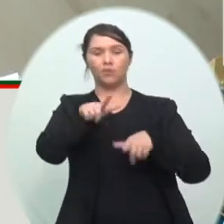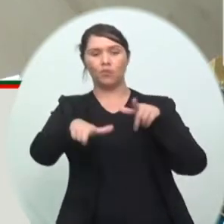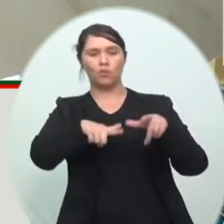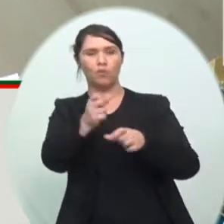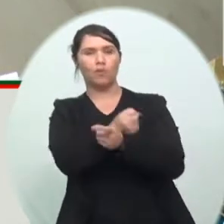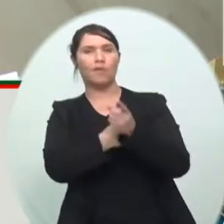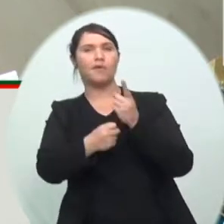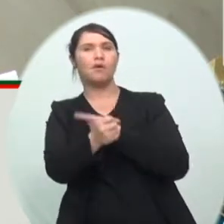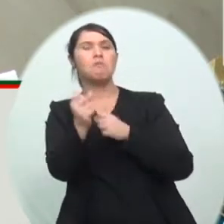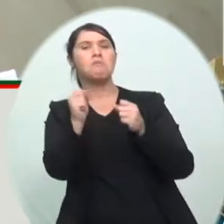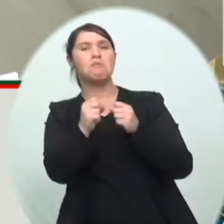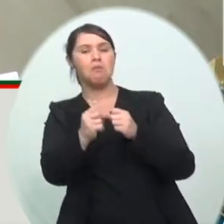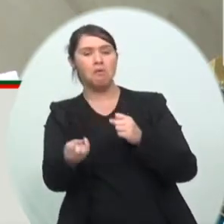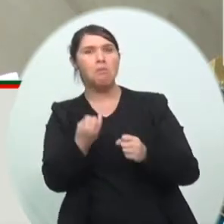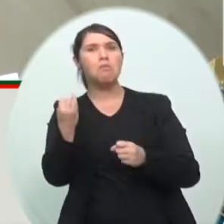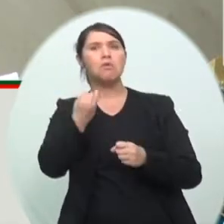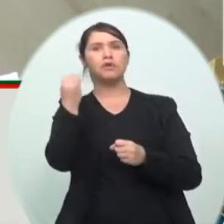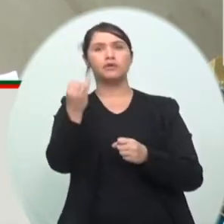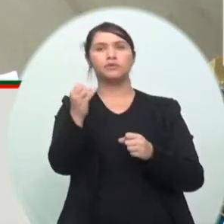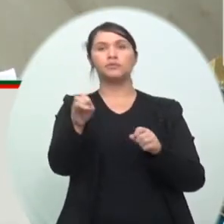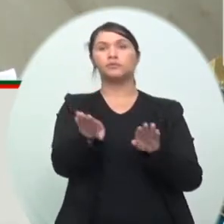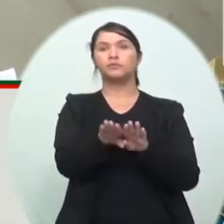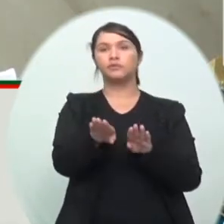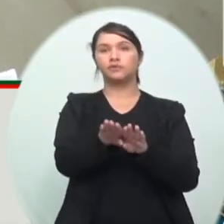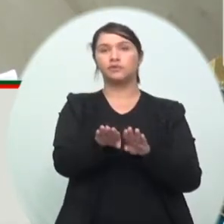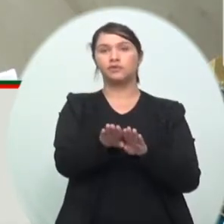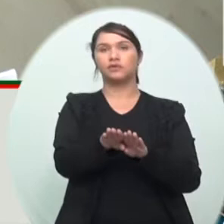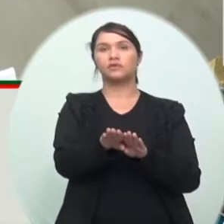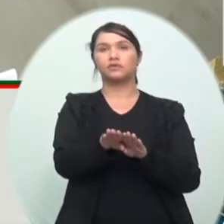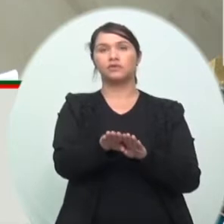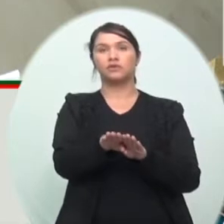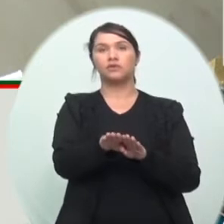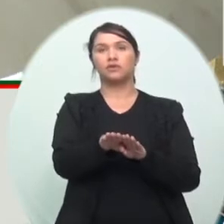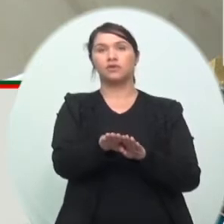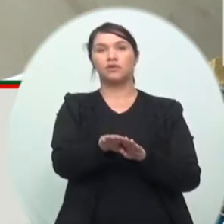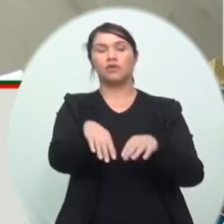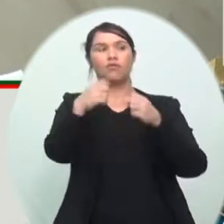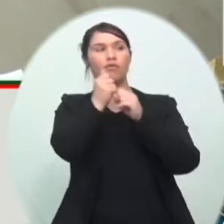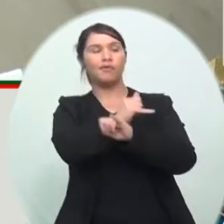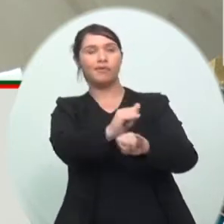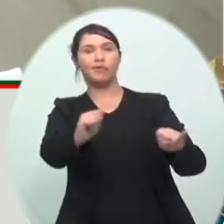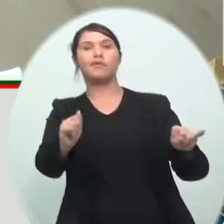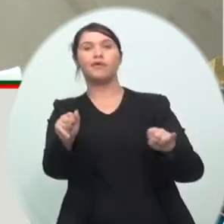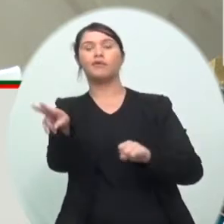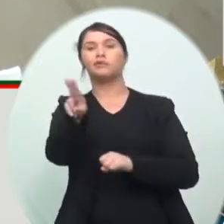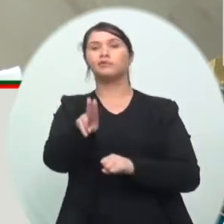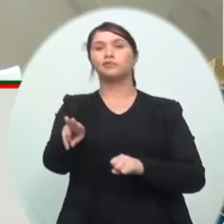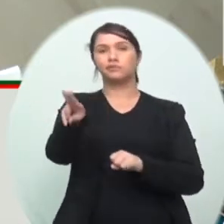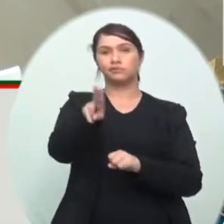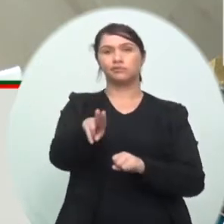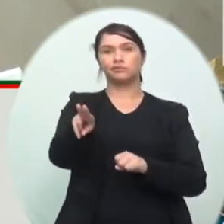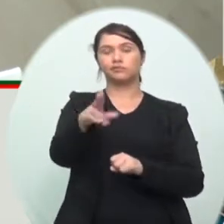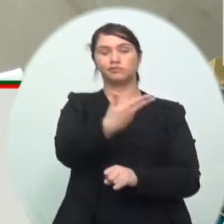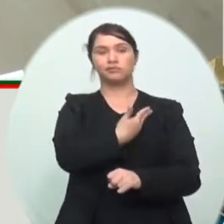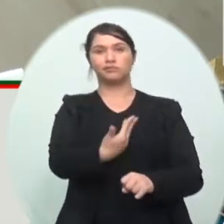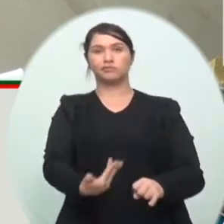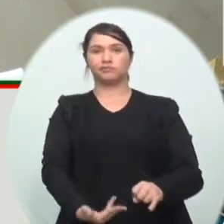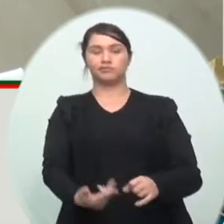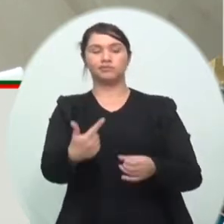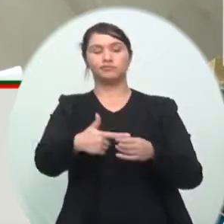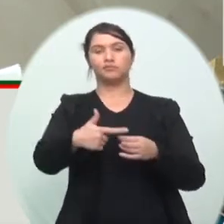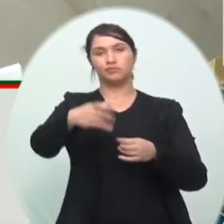social e foi declarada de utilidade pública municipal e estadual durante esses 10 anos de existência. A